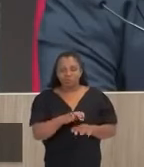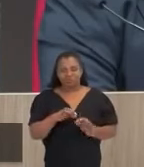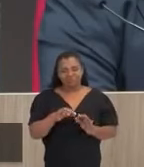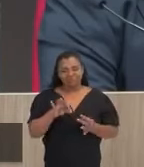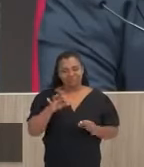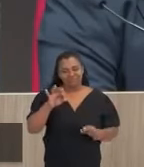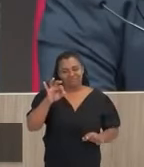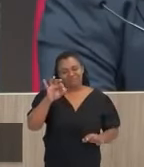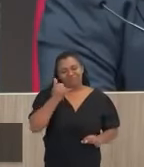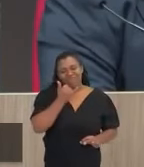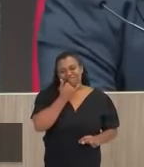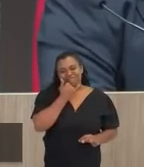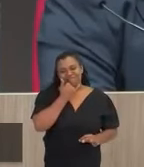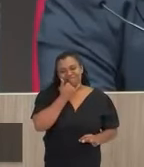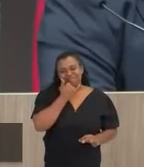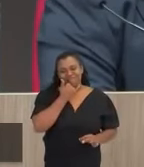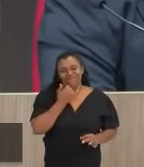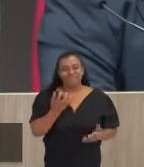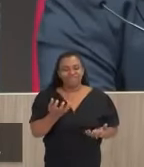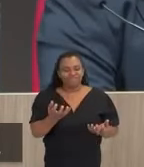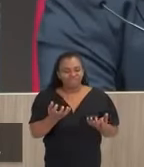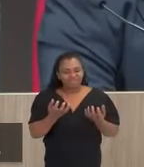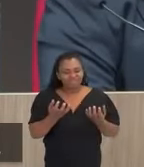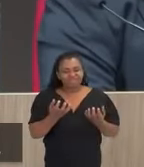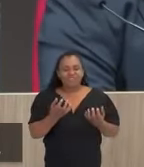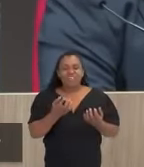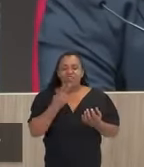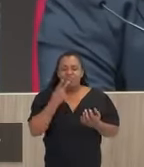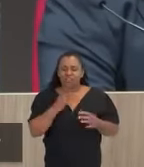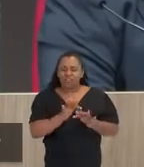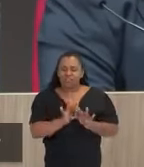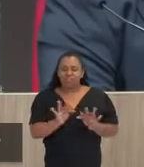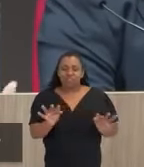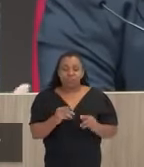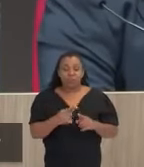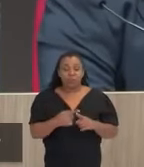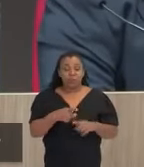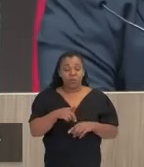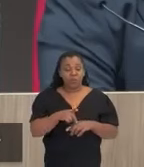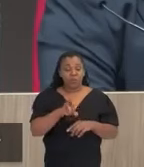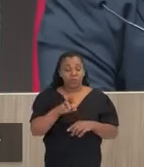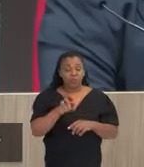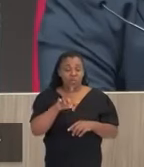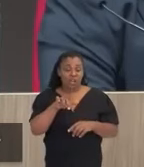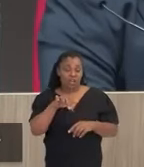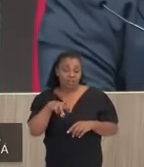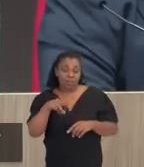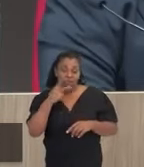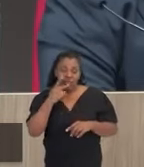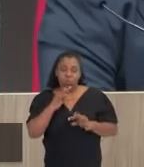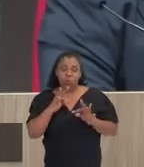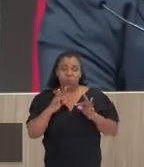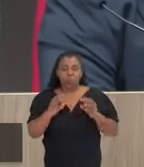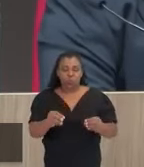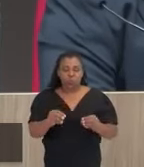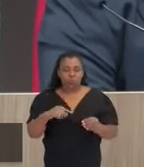não gostaria de me alongar demais, porque o doutor Lima realmente já abordou praticamente tudo em relação à nossa preocupação da